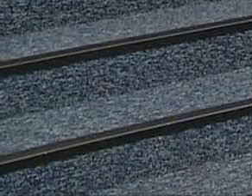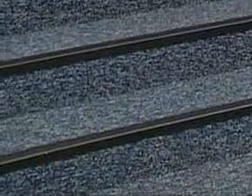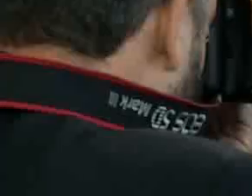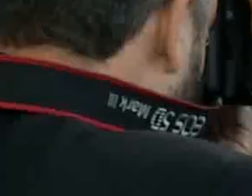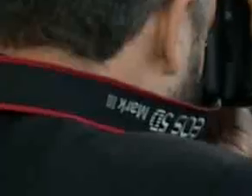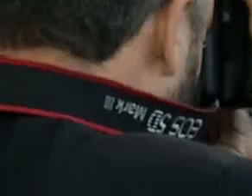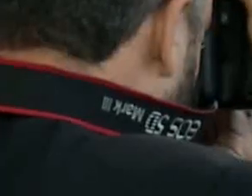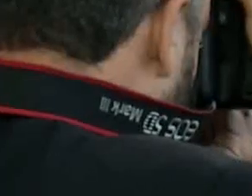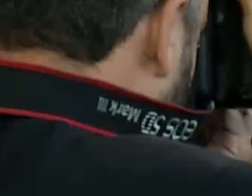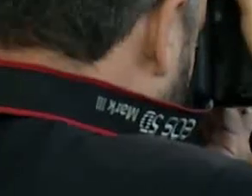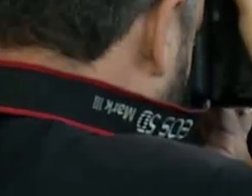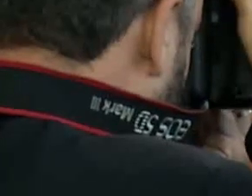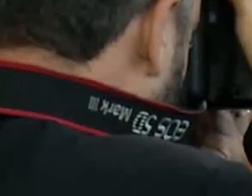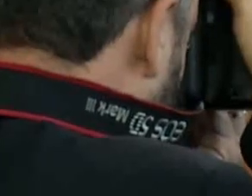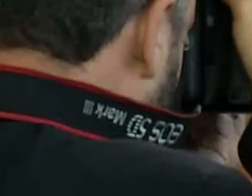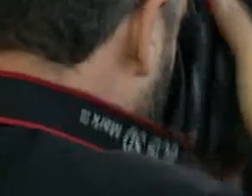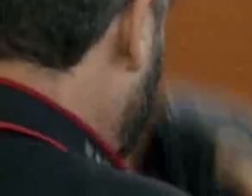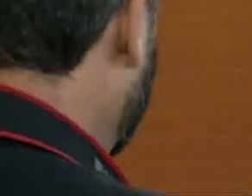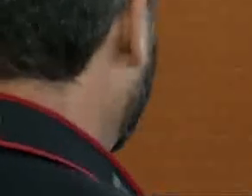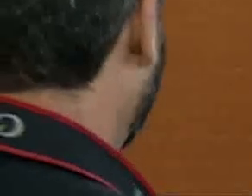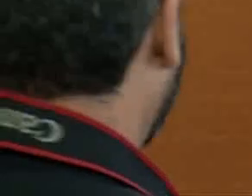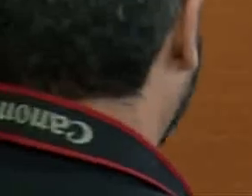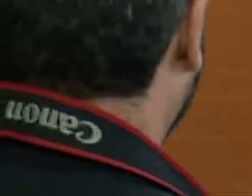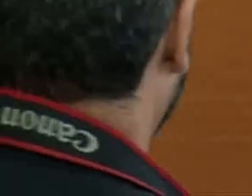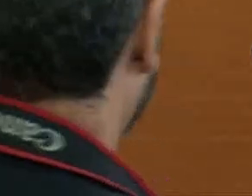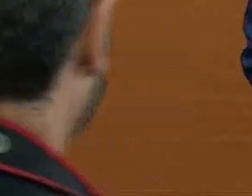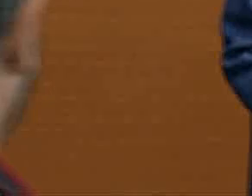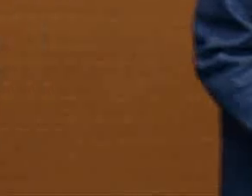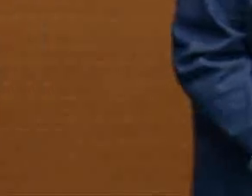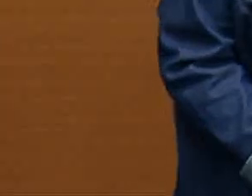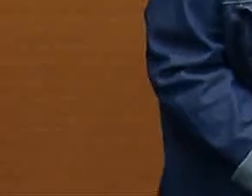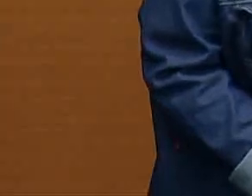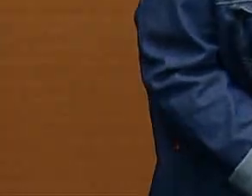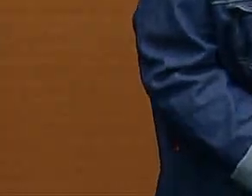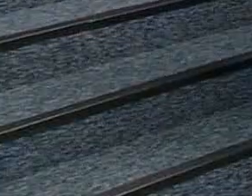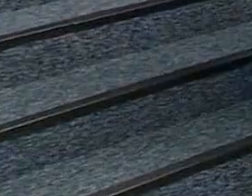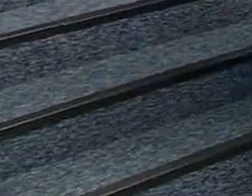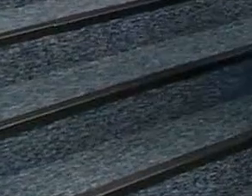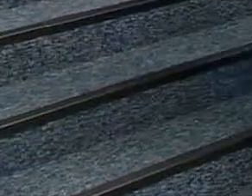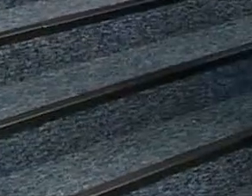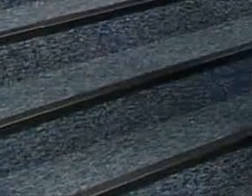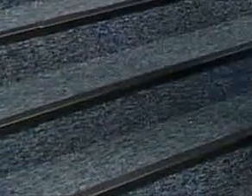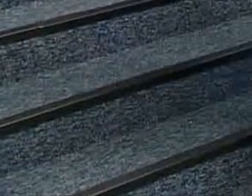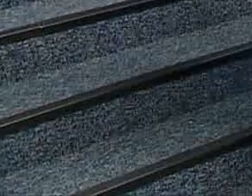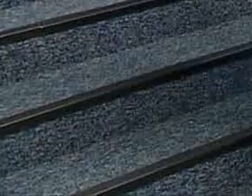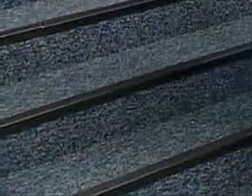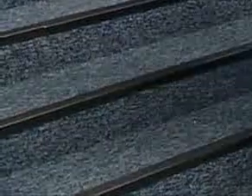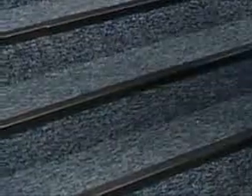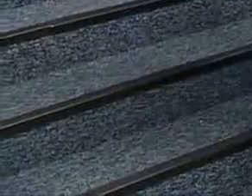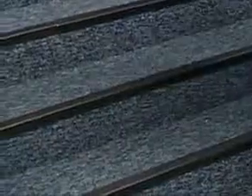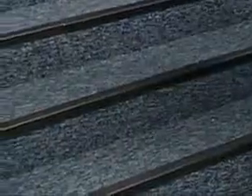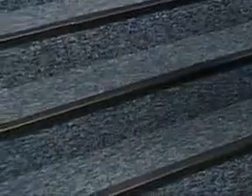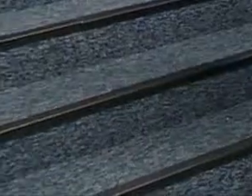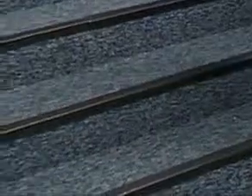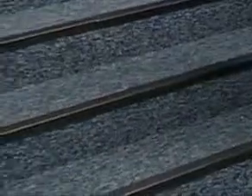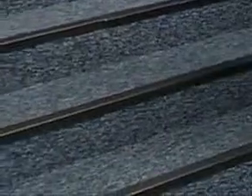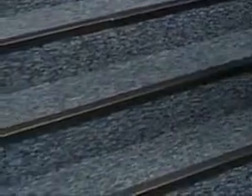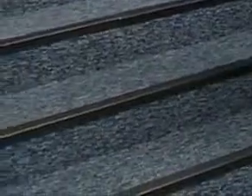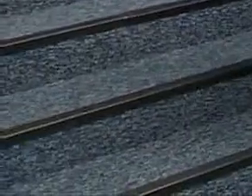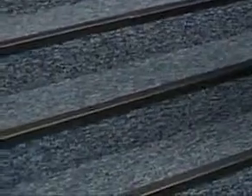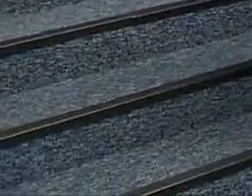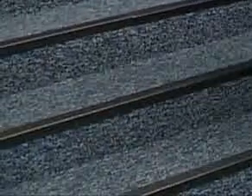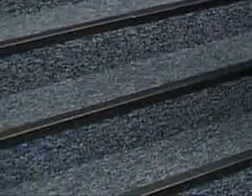Obrigado, vereador Dylan Dantas, parabenizar a Ana. Deixar nosso abraço, nosso parabéns lá para a Roselaine, né, que